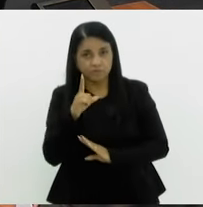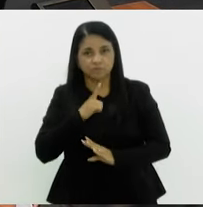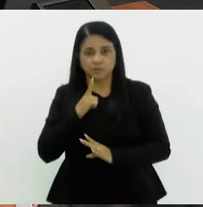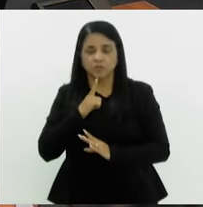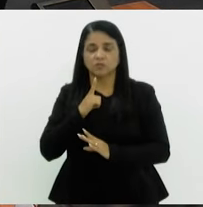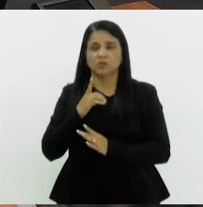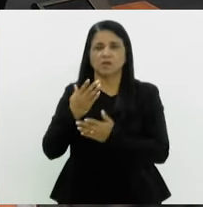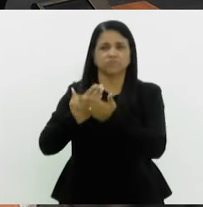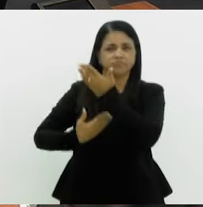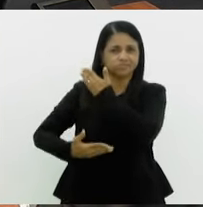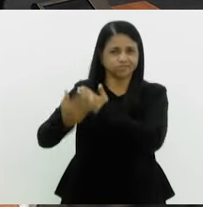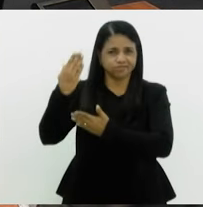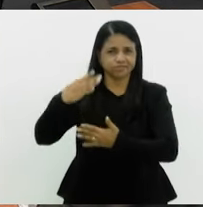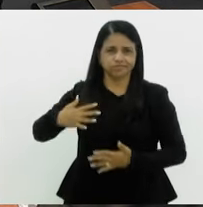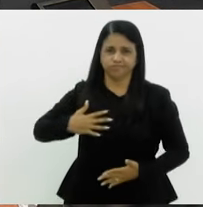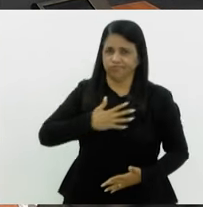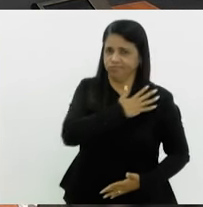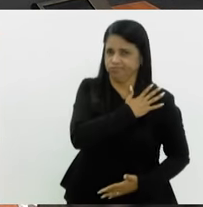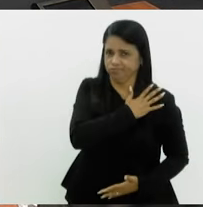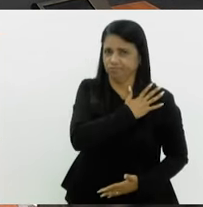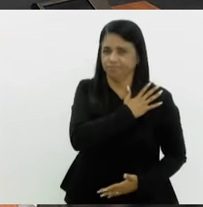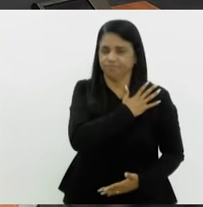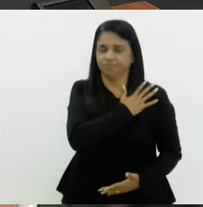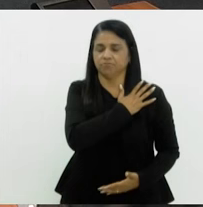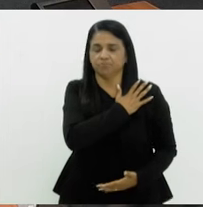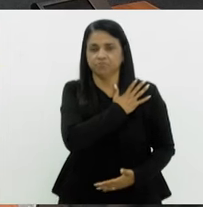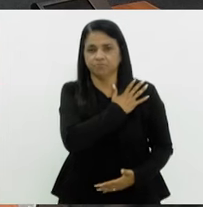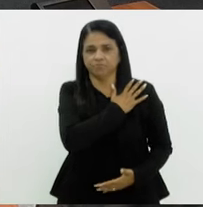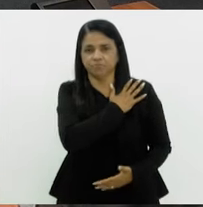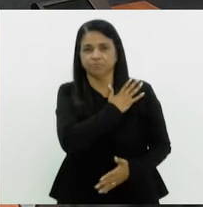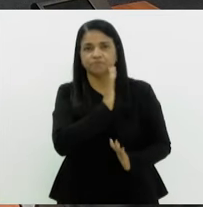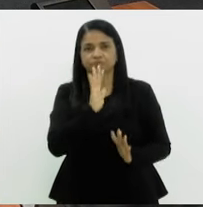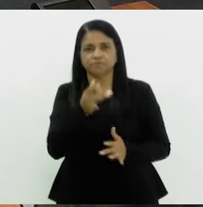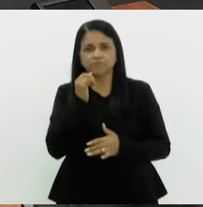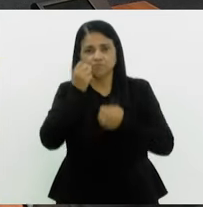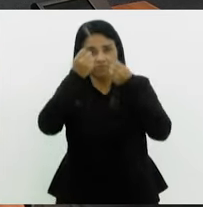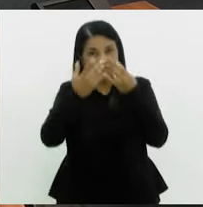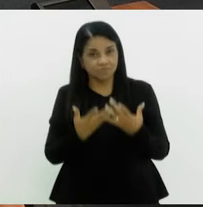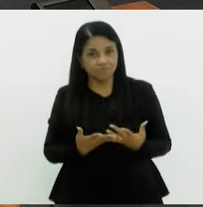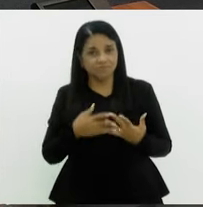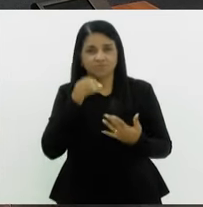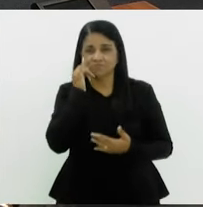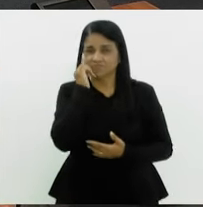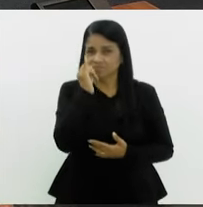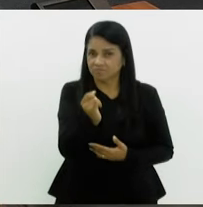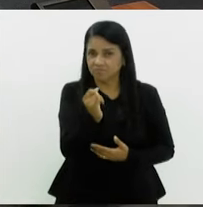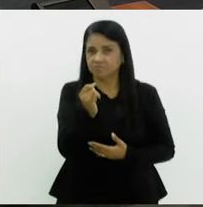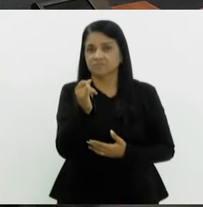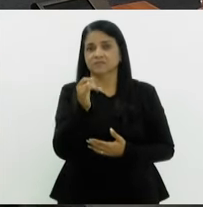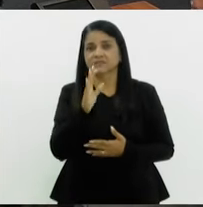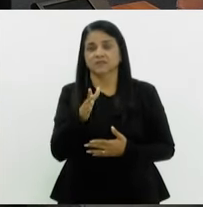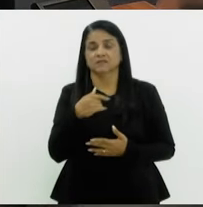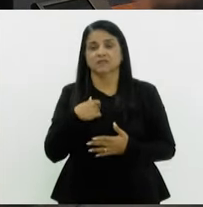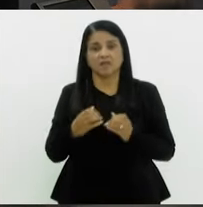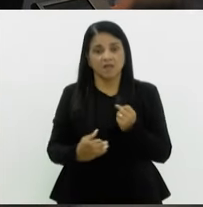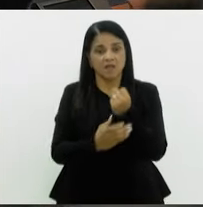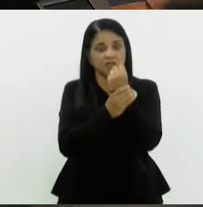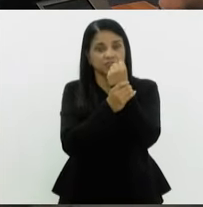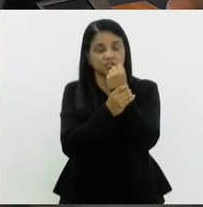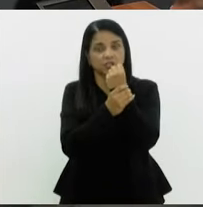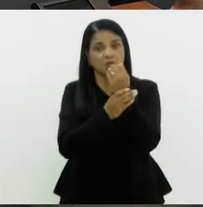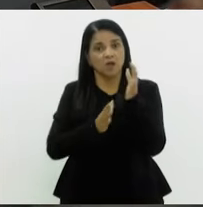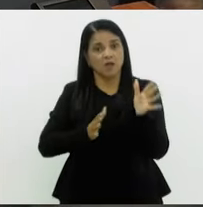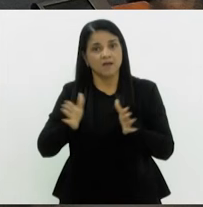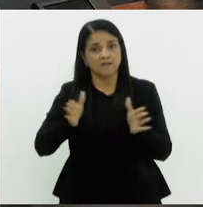da ditadura militar, essa que é a verdade, já falavam que você deve garantir o acesso à